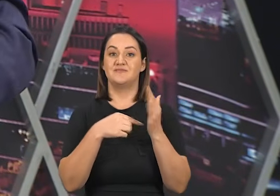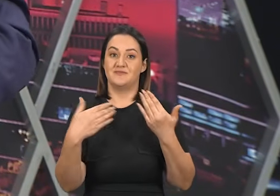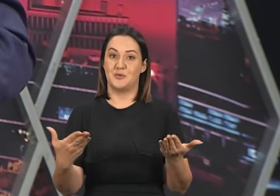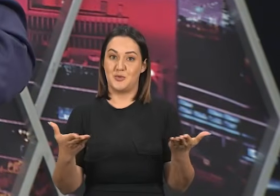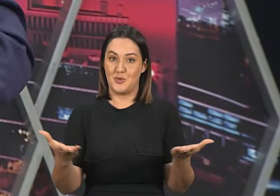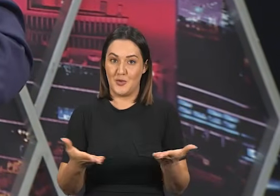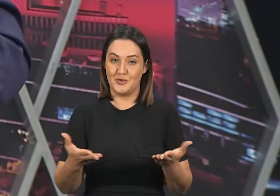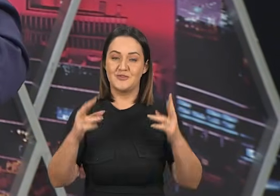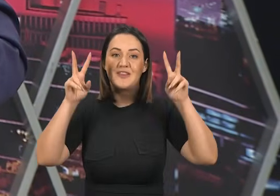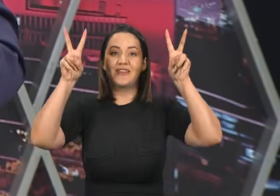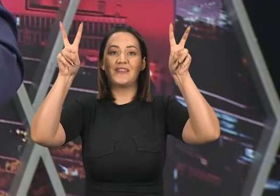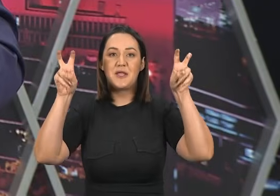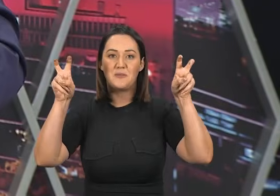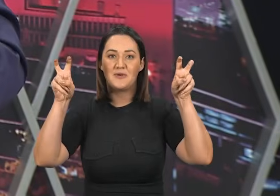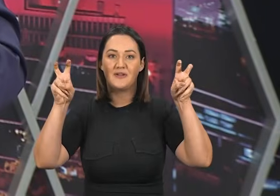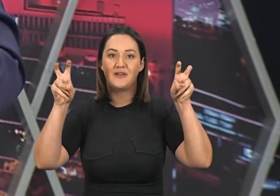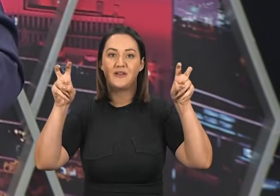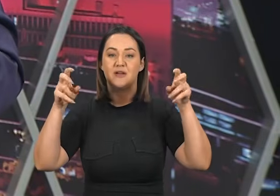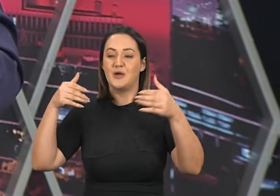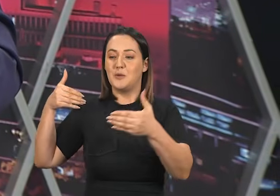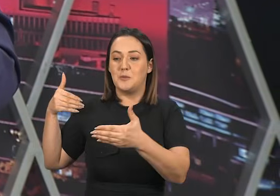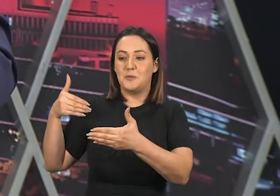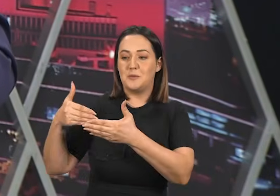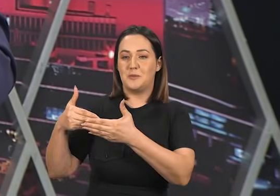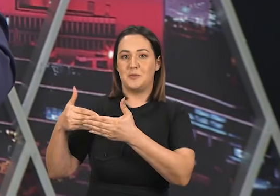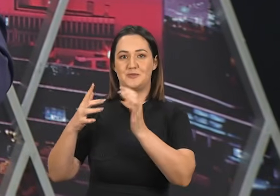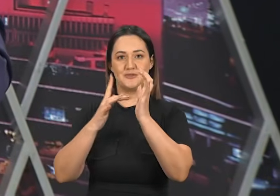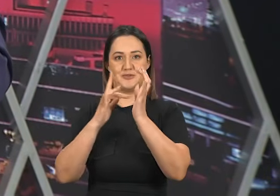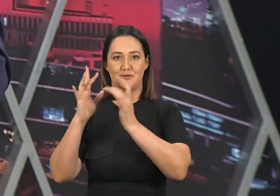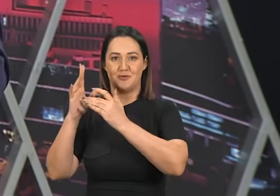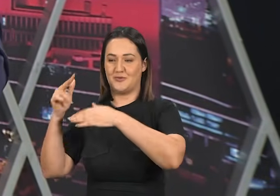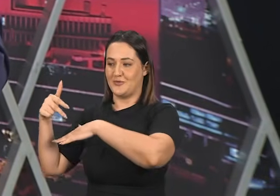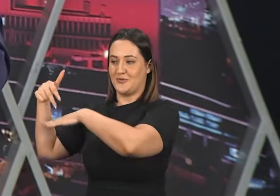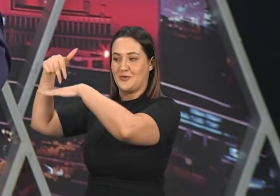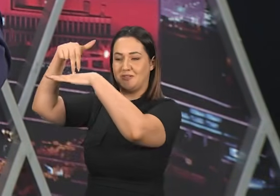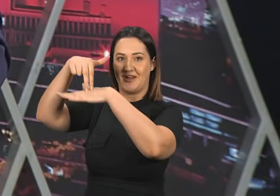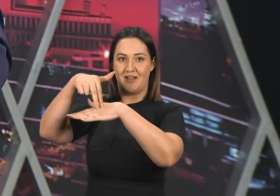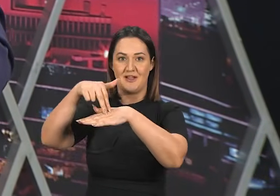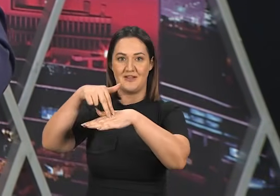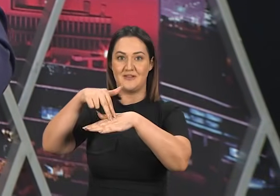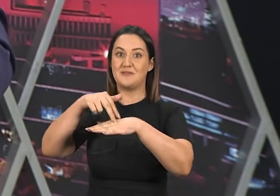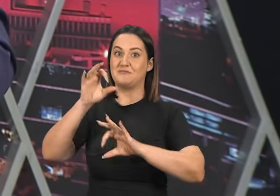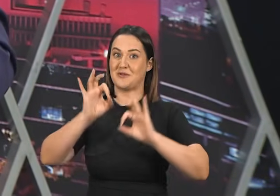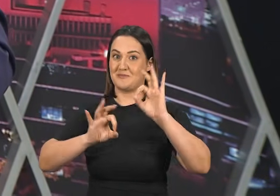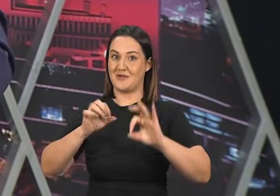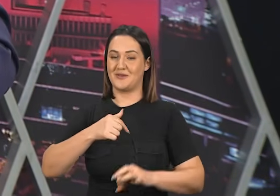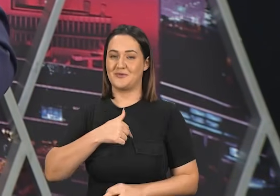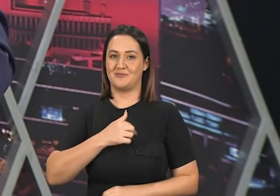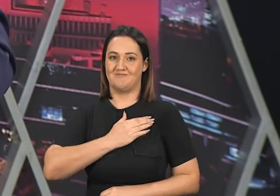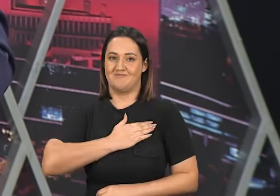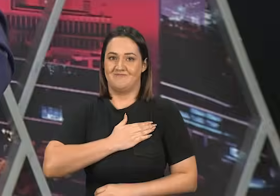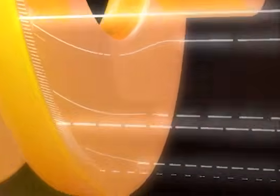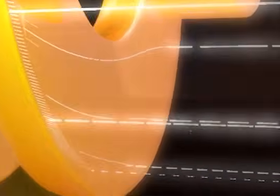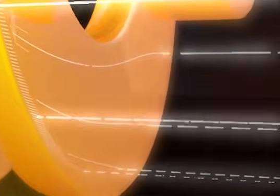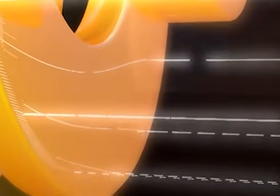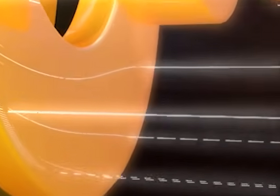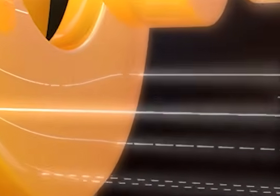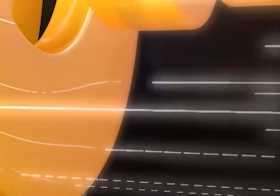quero falar com você sobre o tema: breve Jesus voltará. Prepare o seu coração.